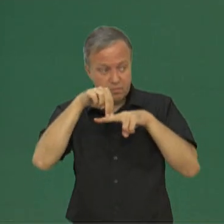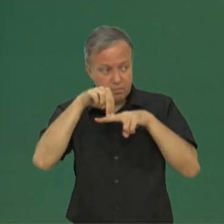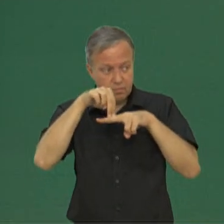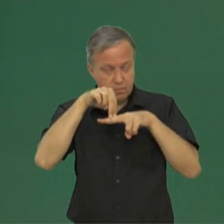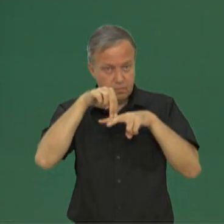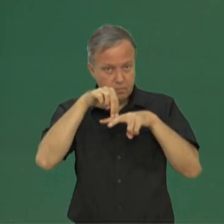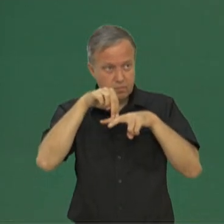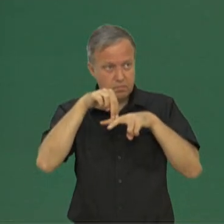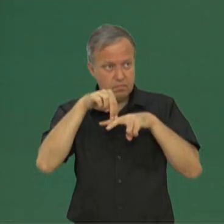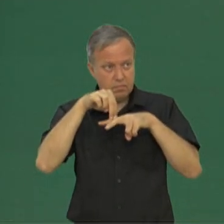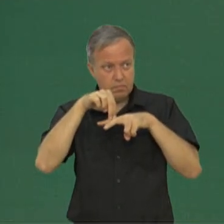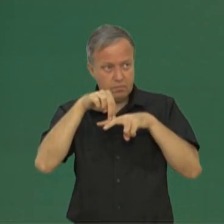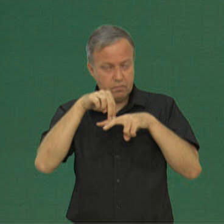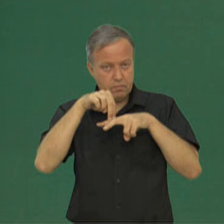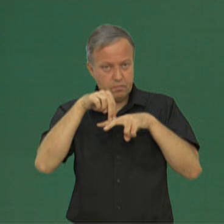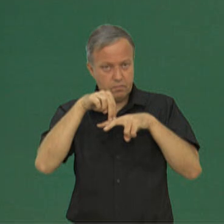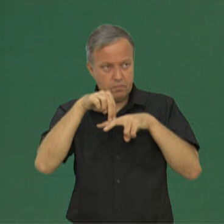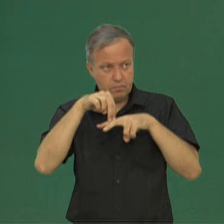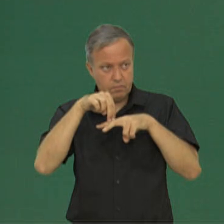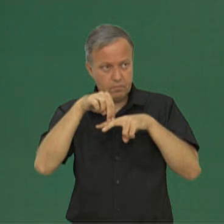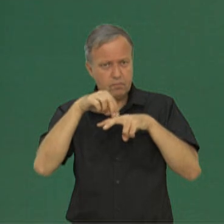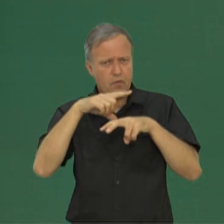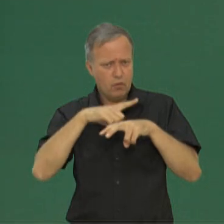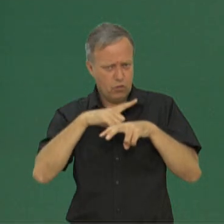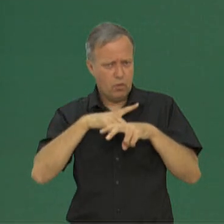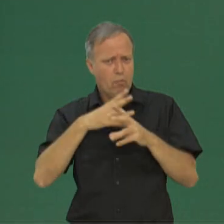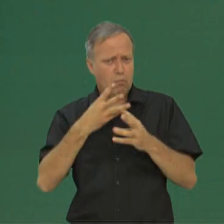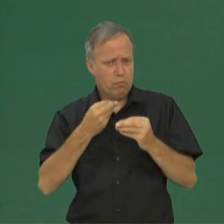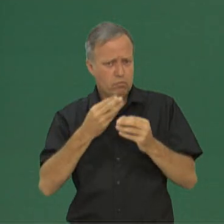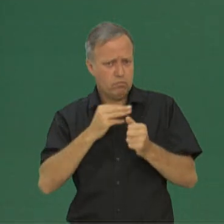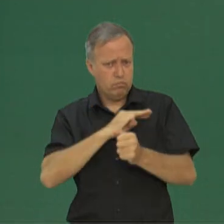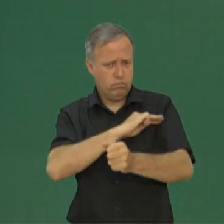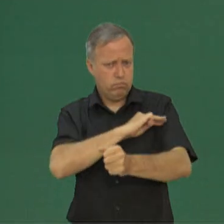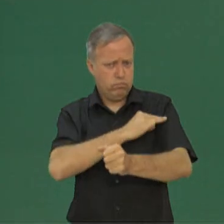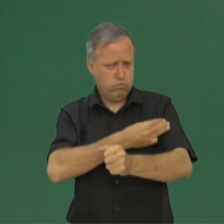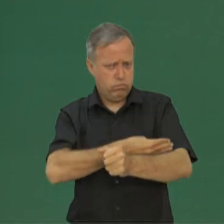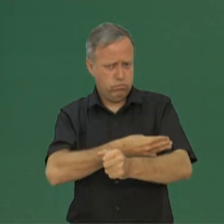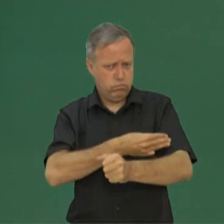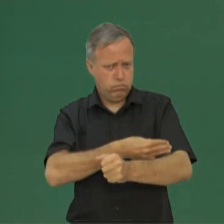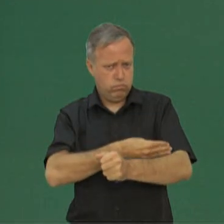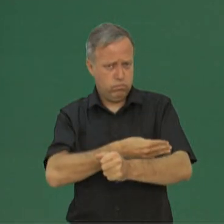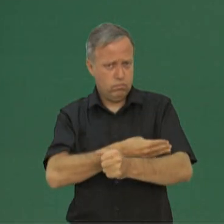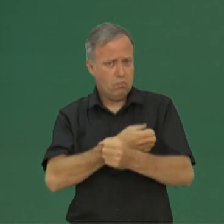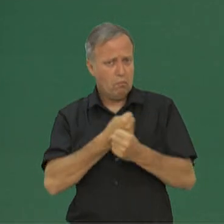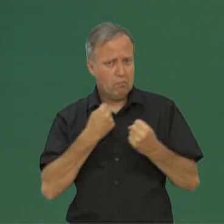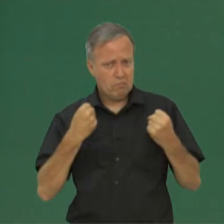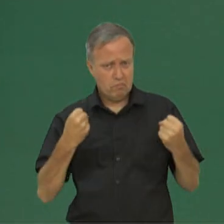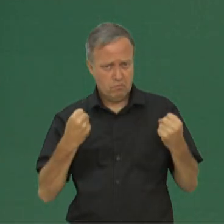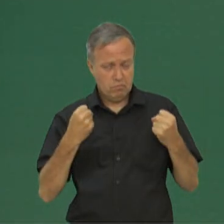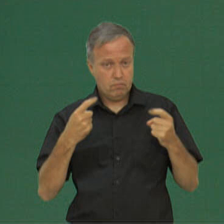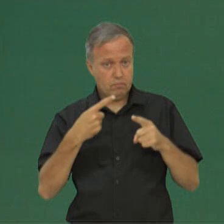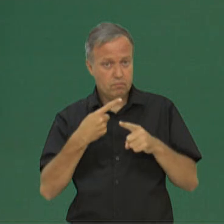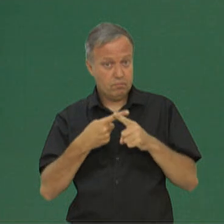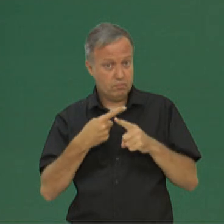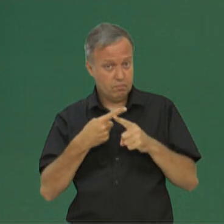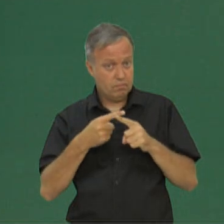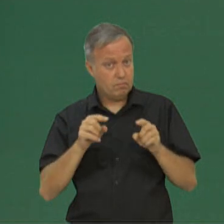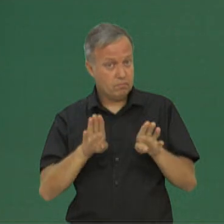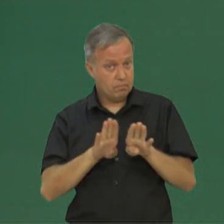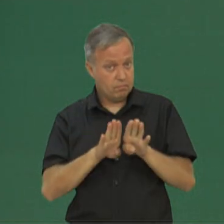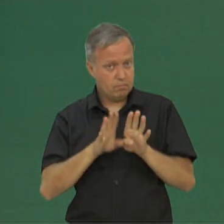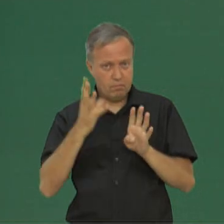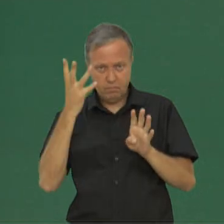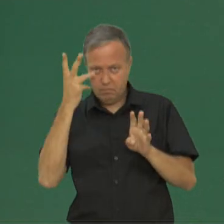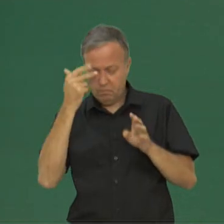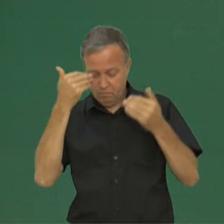elevava ela. Então, ele tinha que ter força nos músculos, né? Além de ter assim, uma estética bem apresentável,